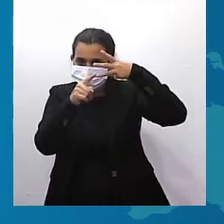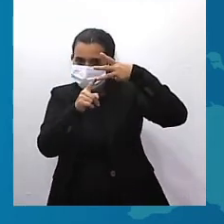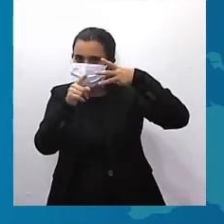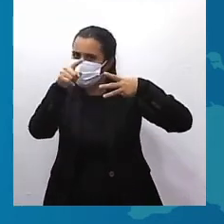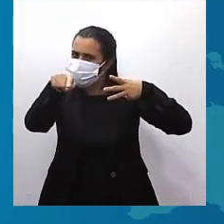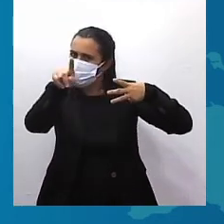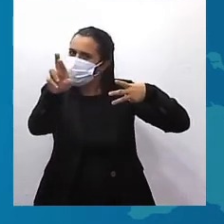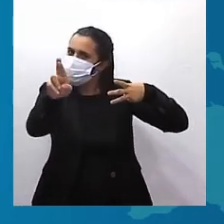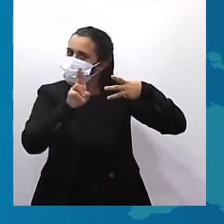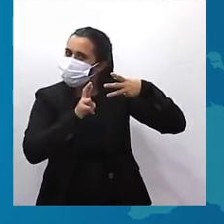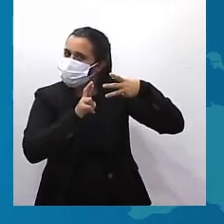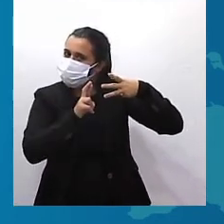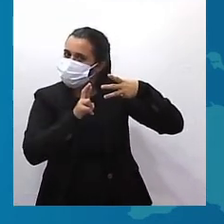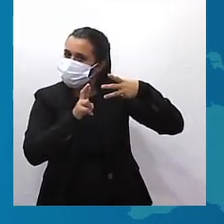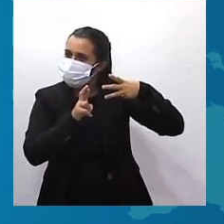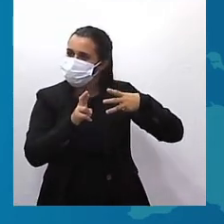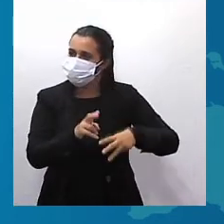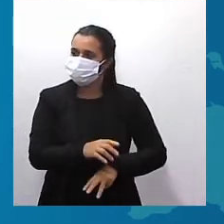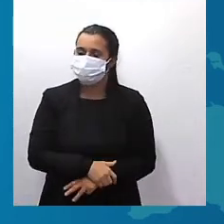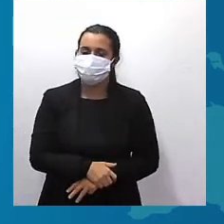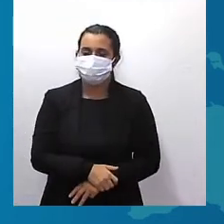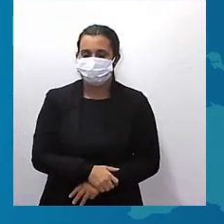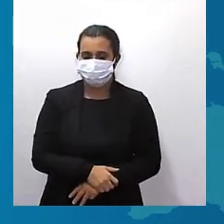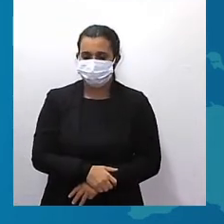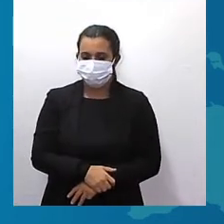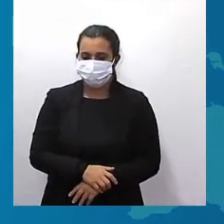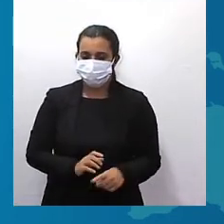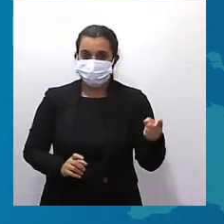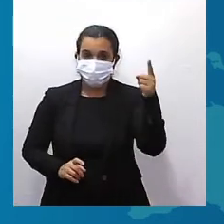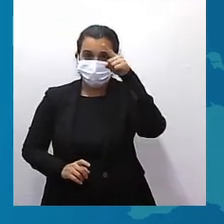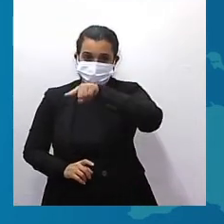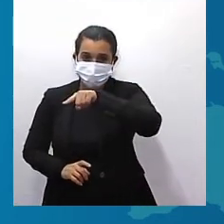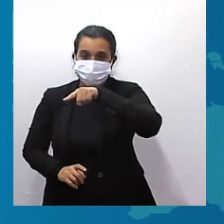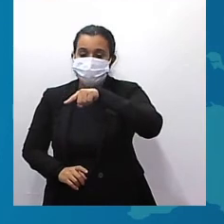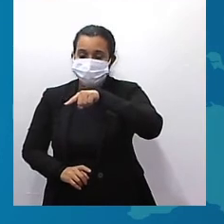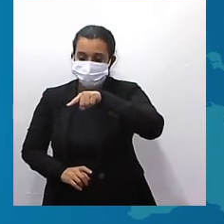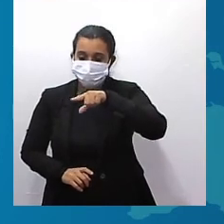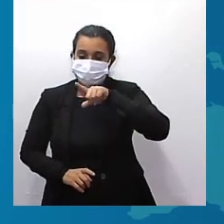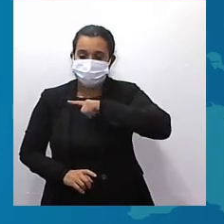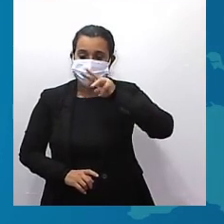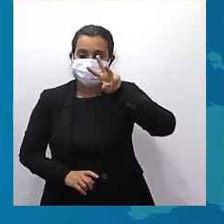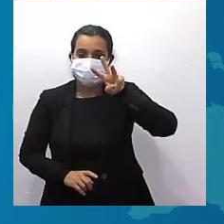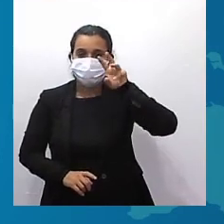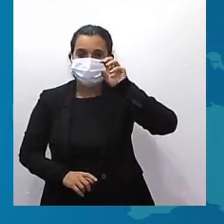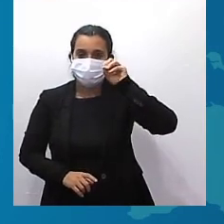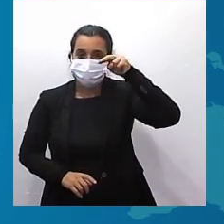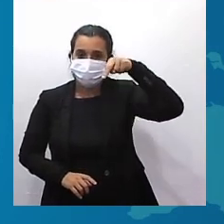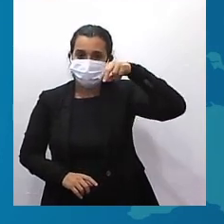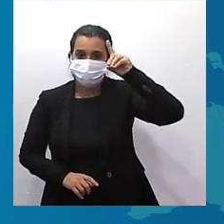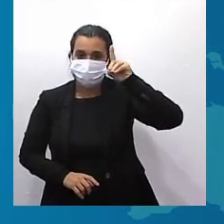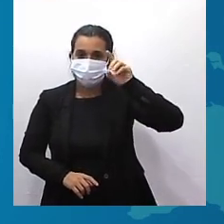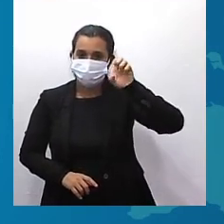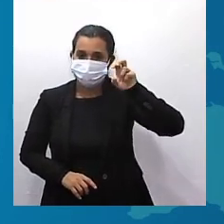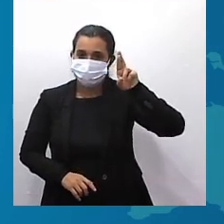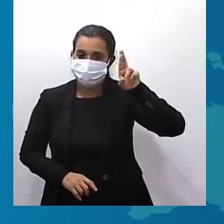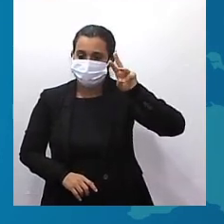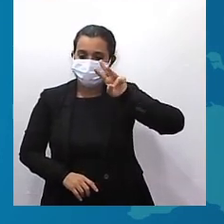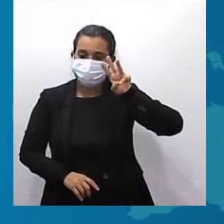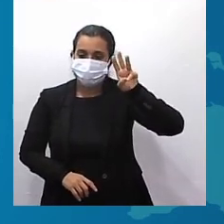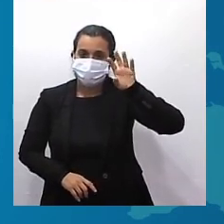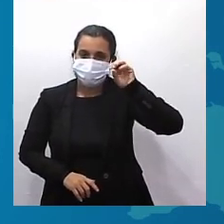mim. Second sequence. Segunda sequência, a gente tem aí Wonder Woman, com a Mulher Maravilha, né? Can Wonder